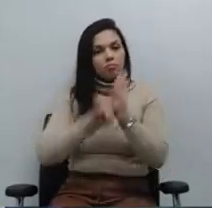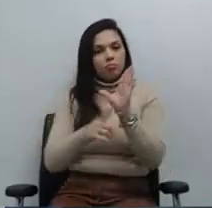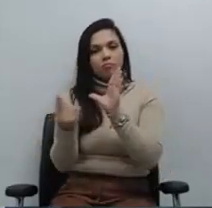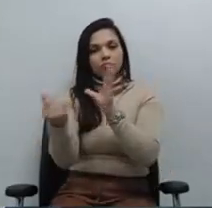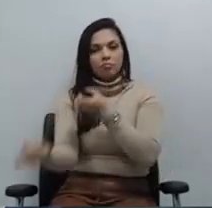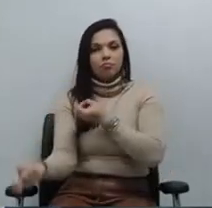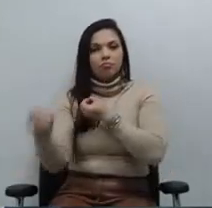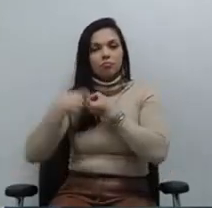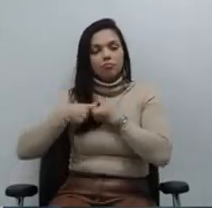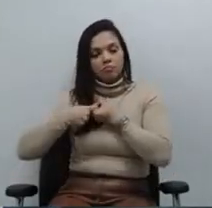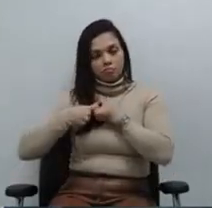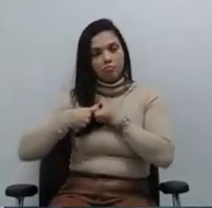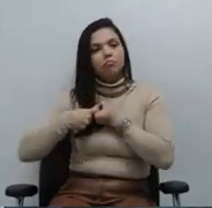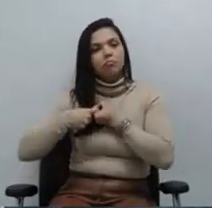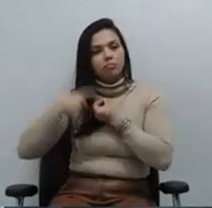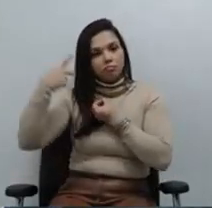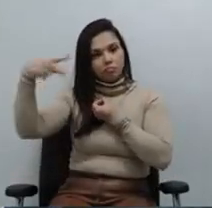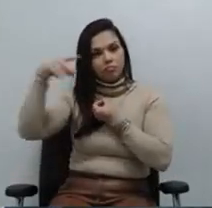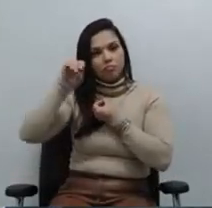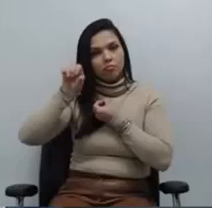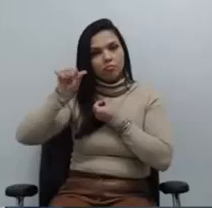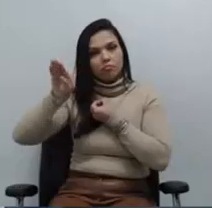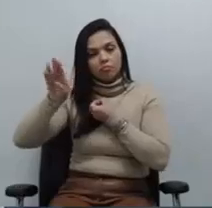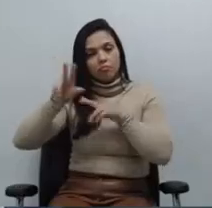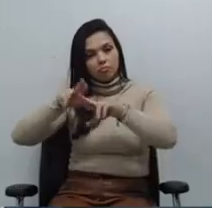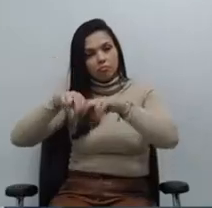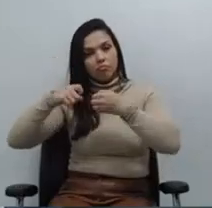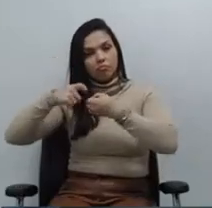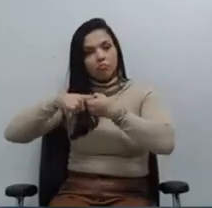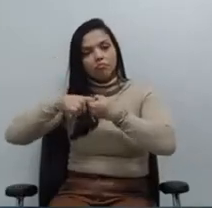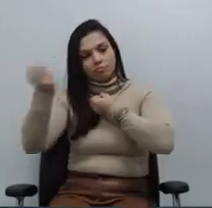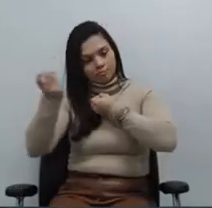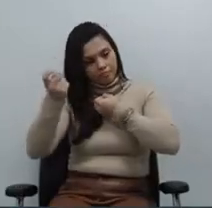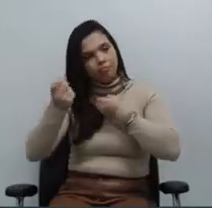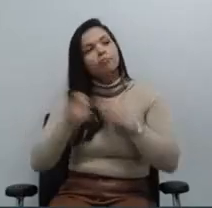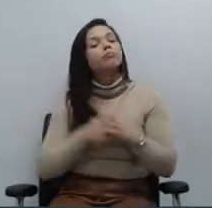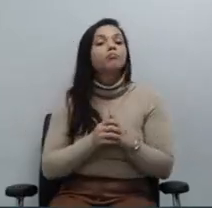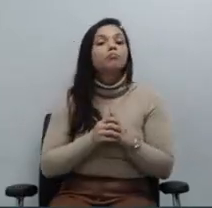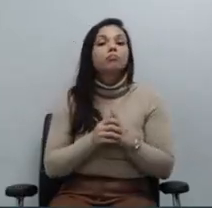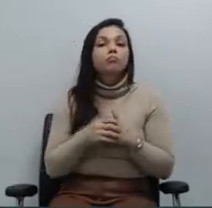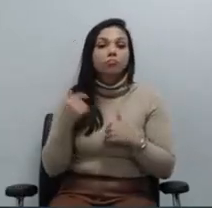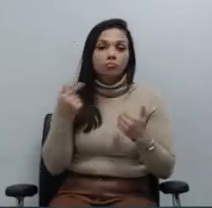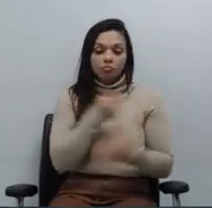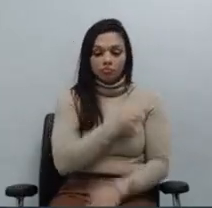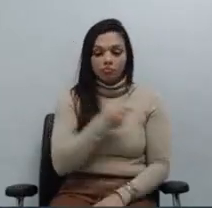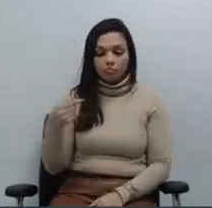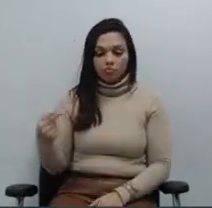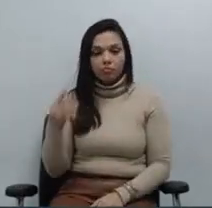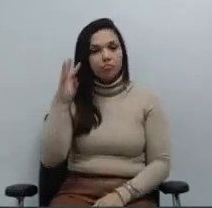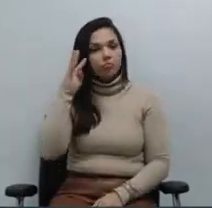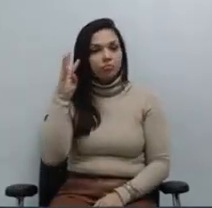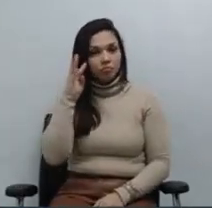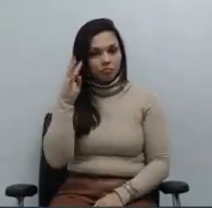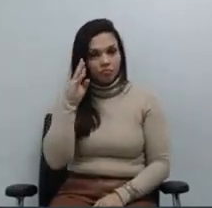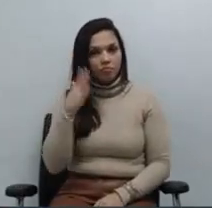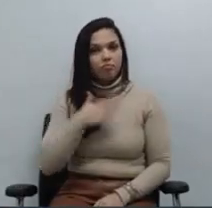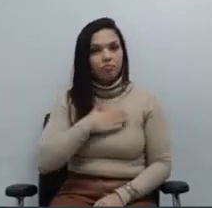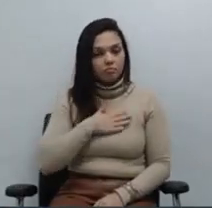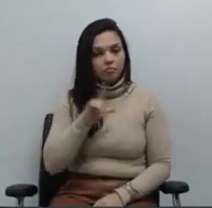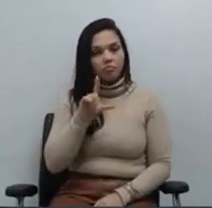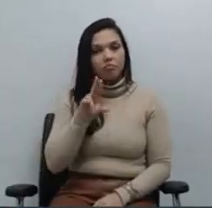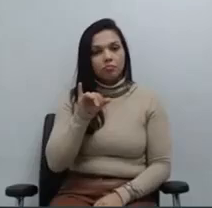efetiva desvinculação. Também nessa semana, na quarta-feira, eu e a diretora Luísa Lins nos